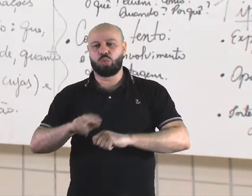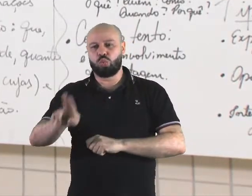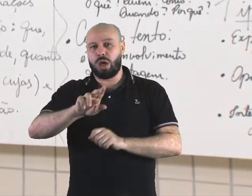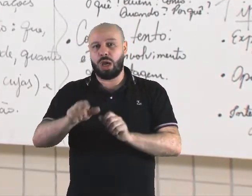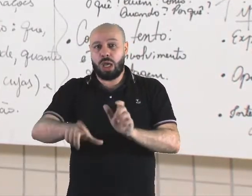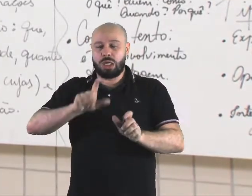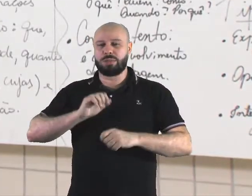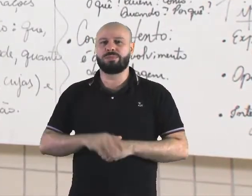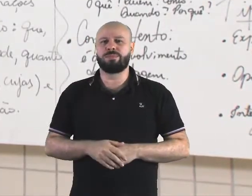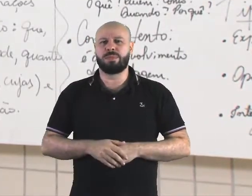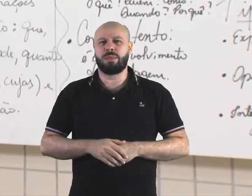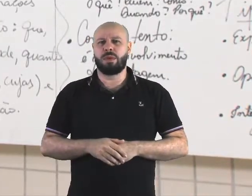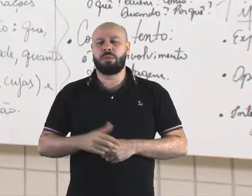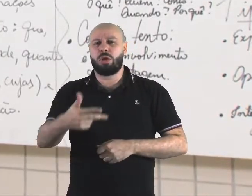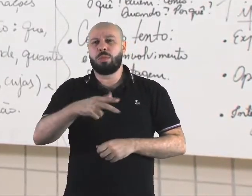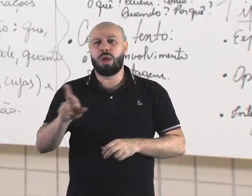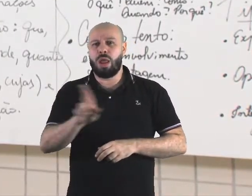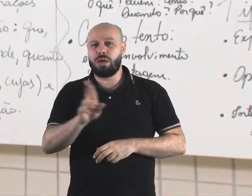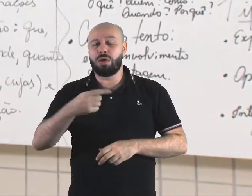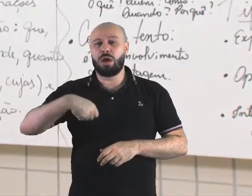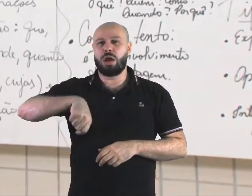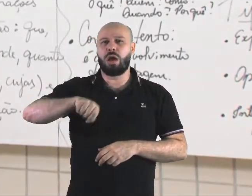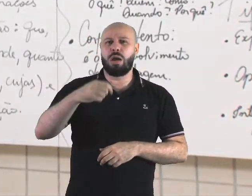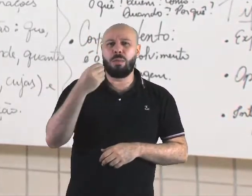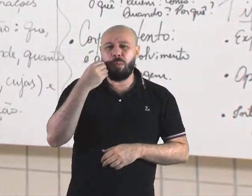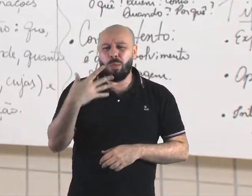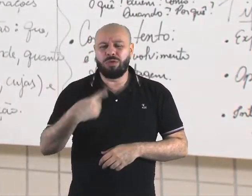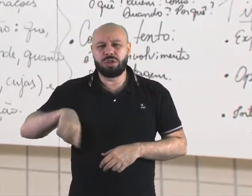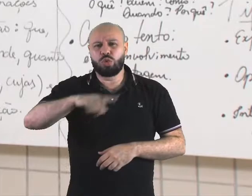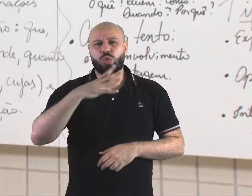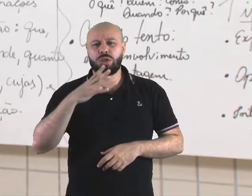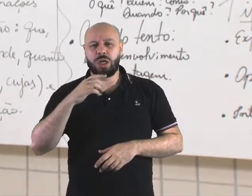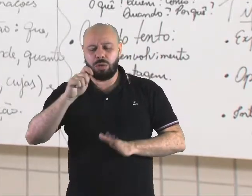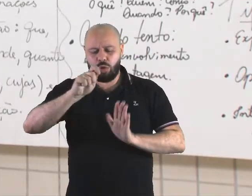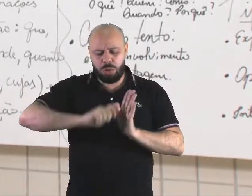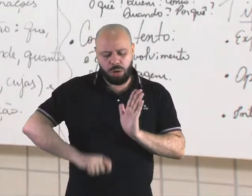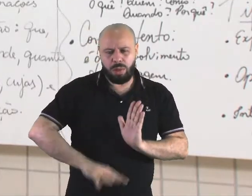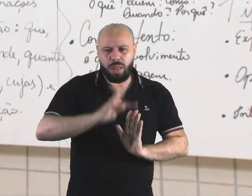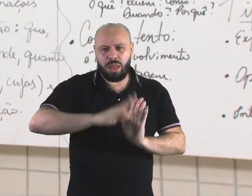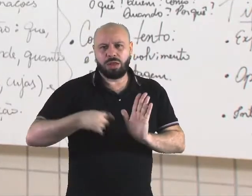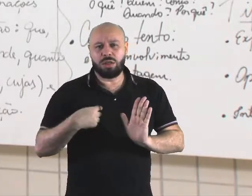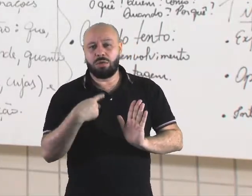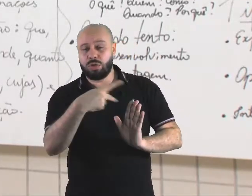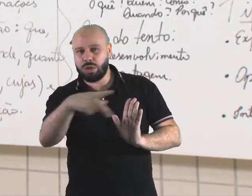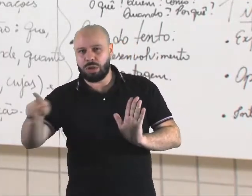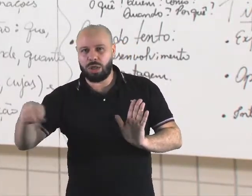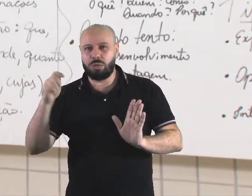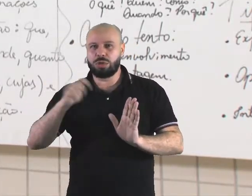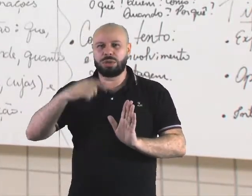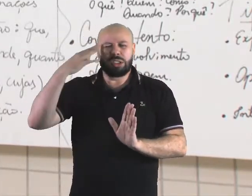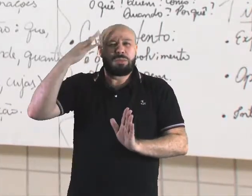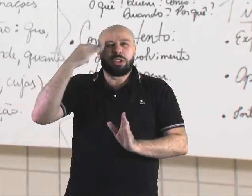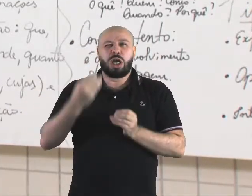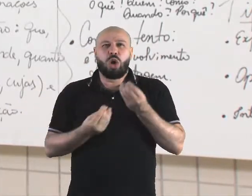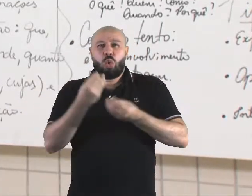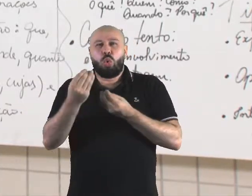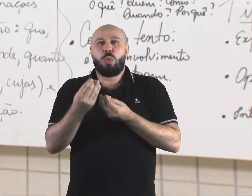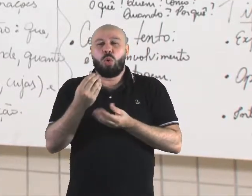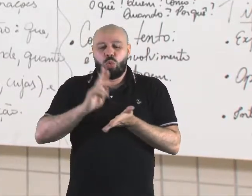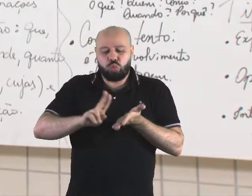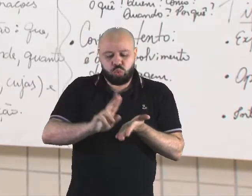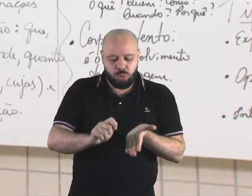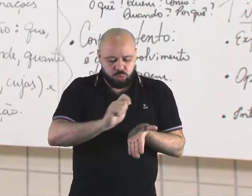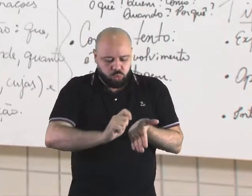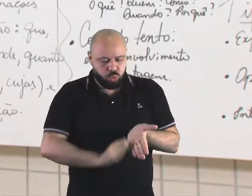importante vocês conhecerem para quando vocês fizerem uma produção textual de vocês, alunos, vocês saibam onde